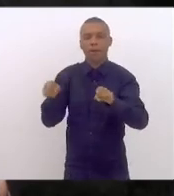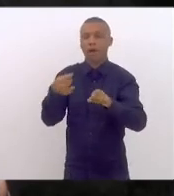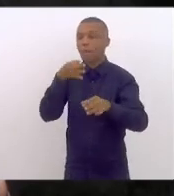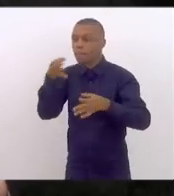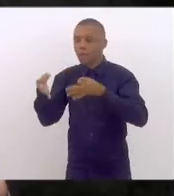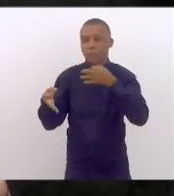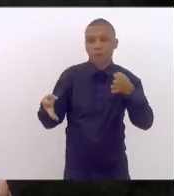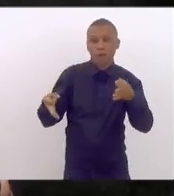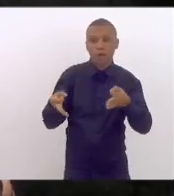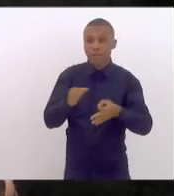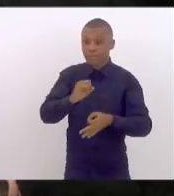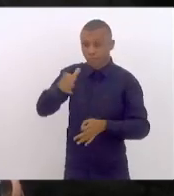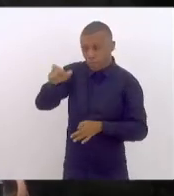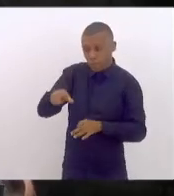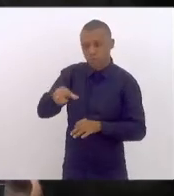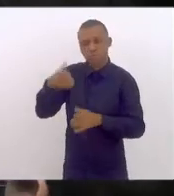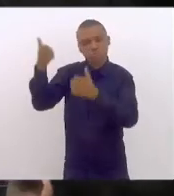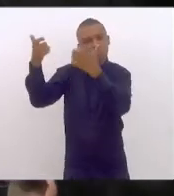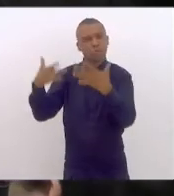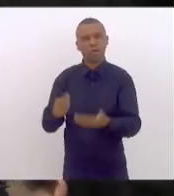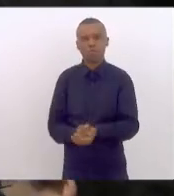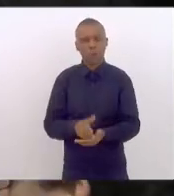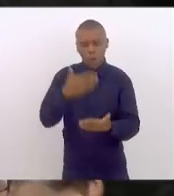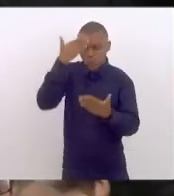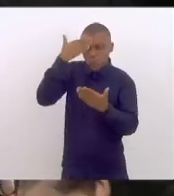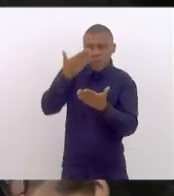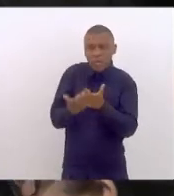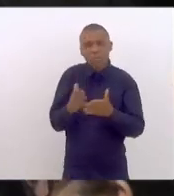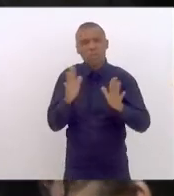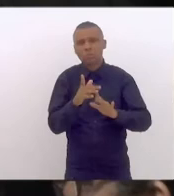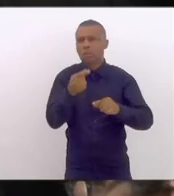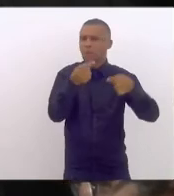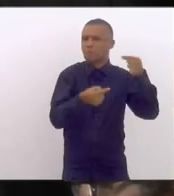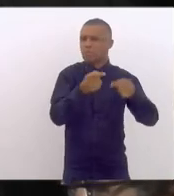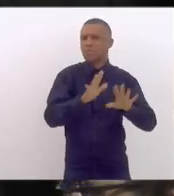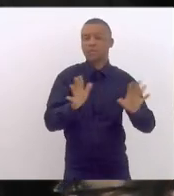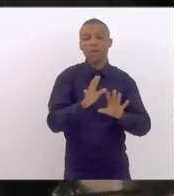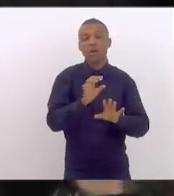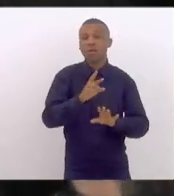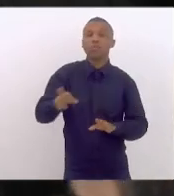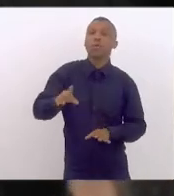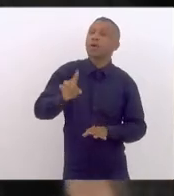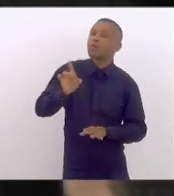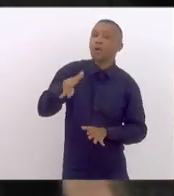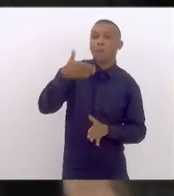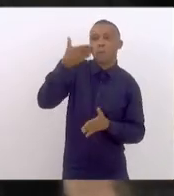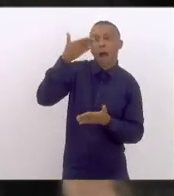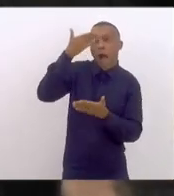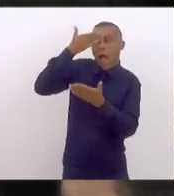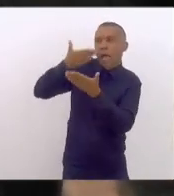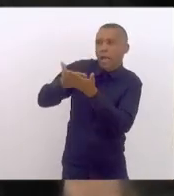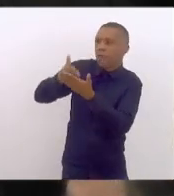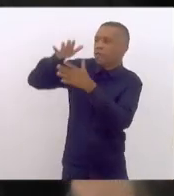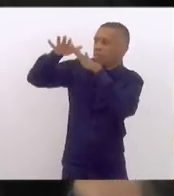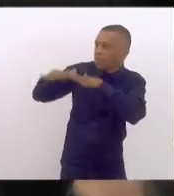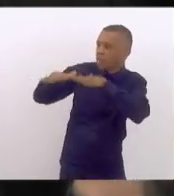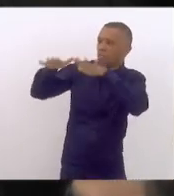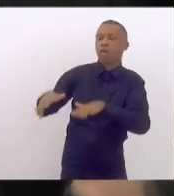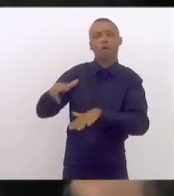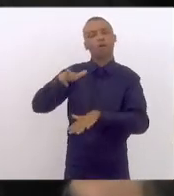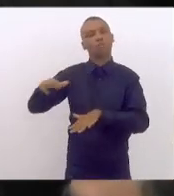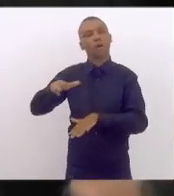que não acredita mais na política eu digo olha não é uma questão de crença né uma questão de reflexão reflita né